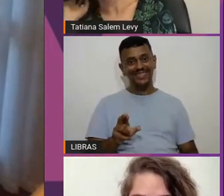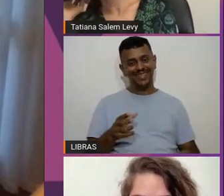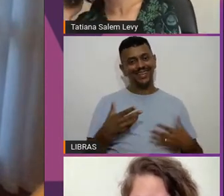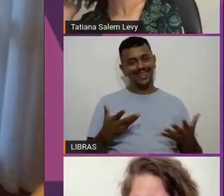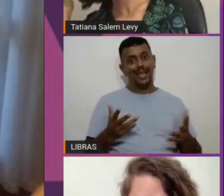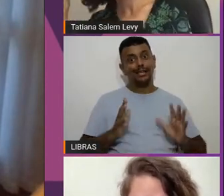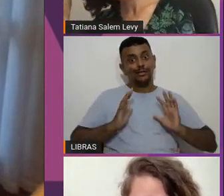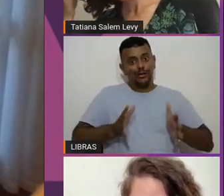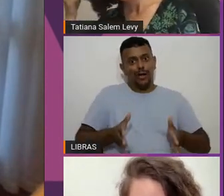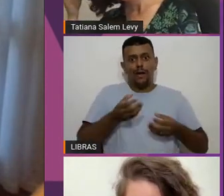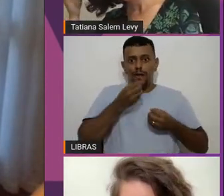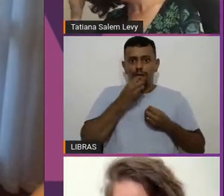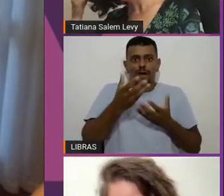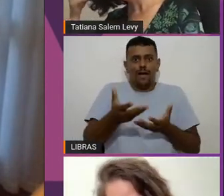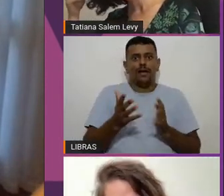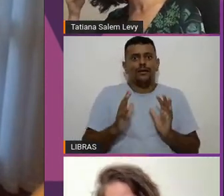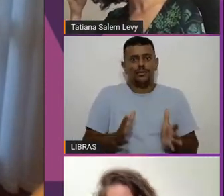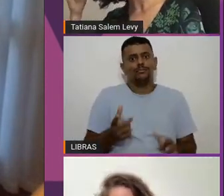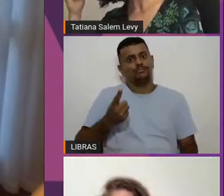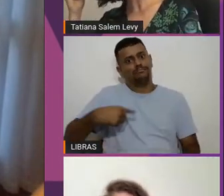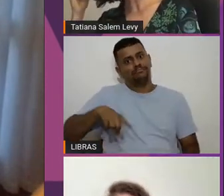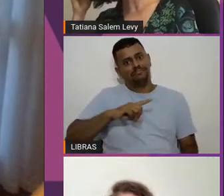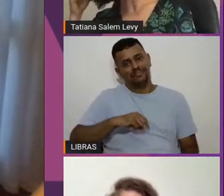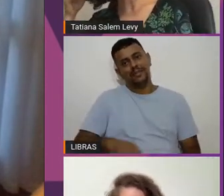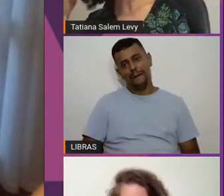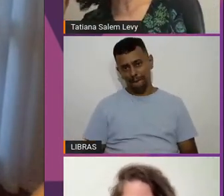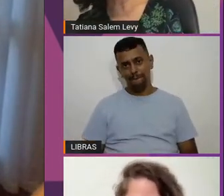fez que tava indo né